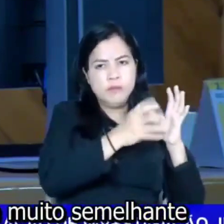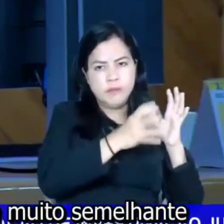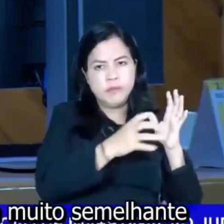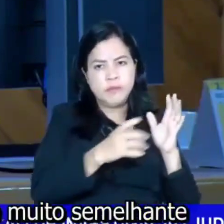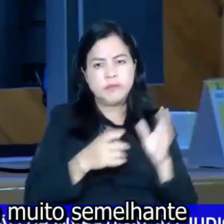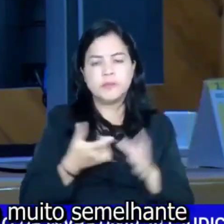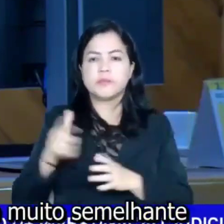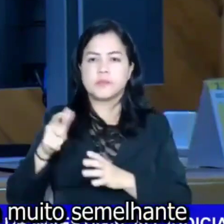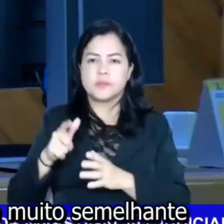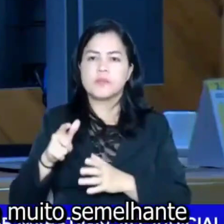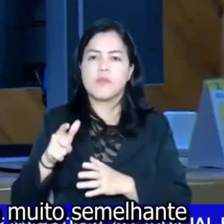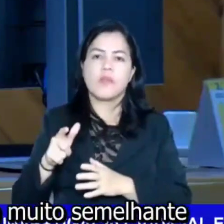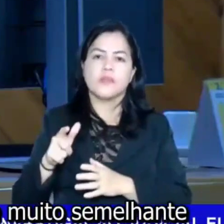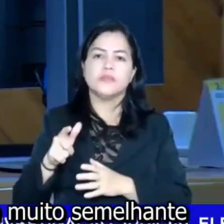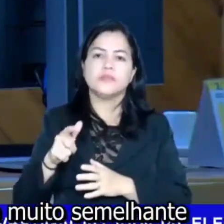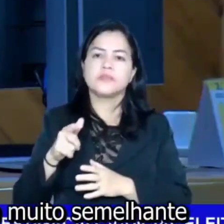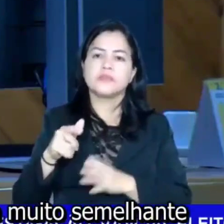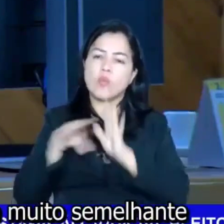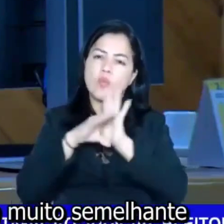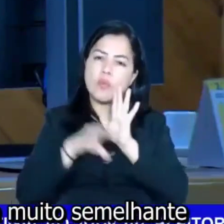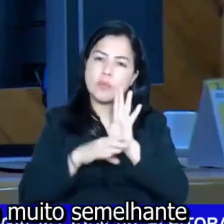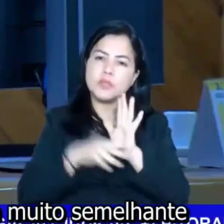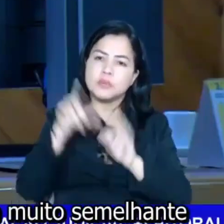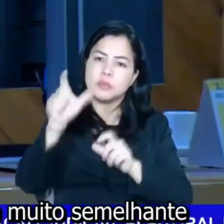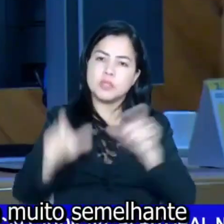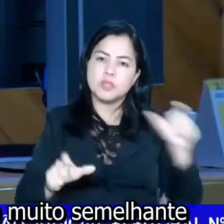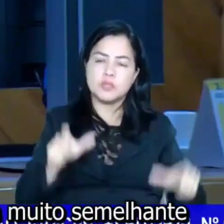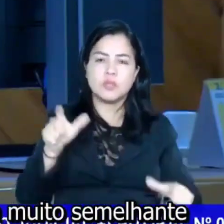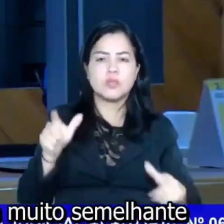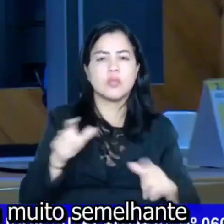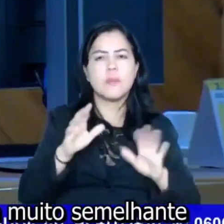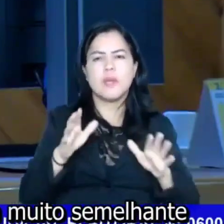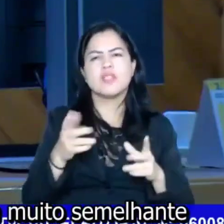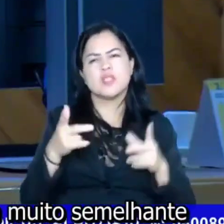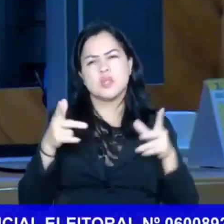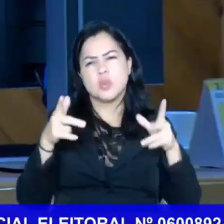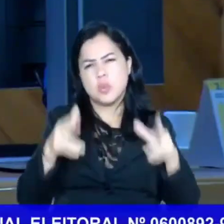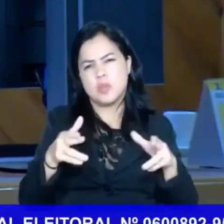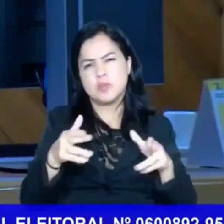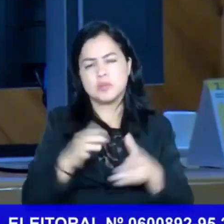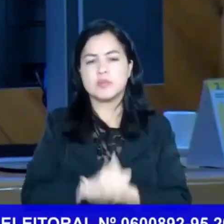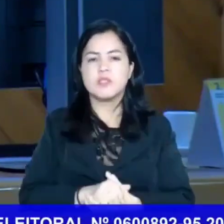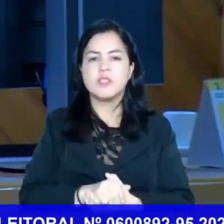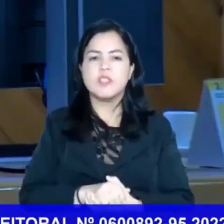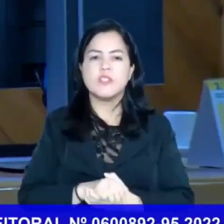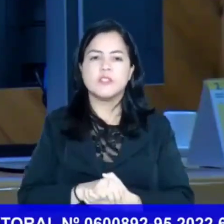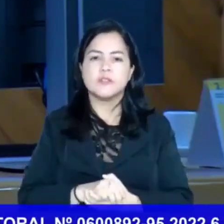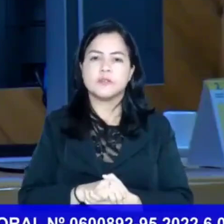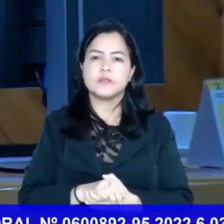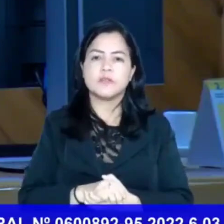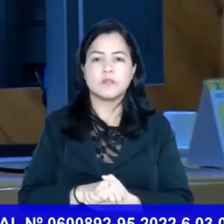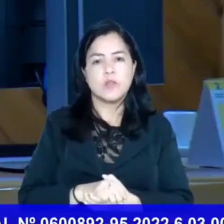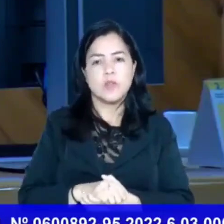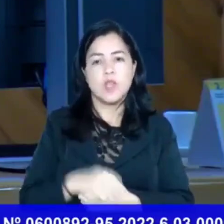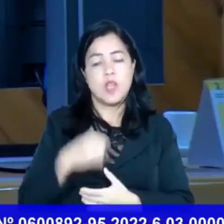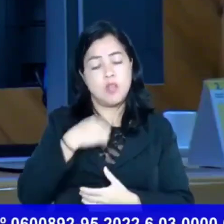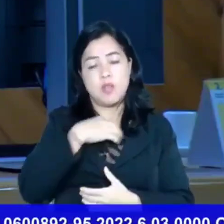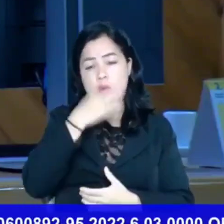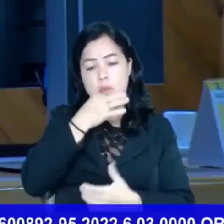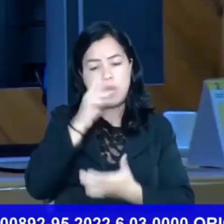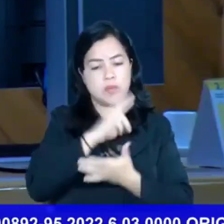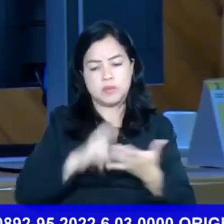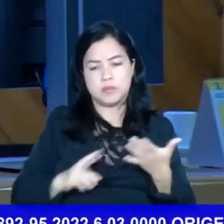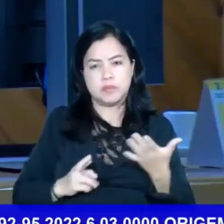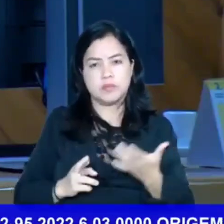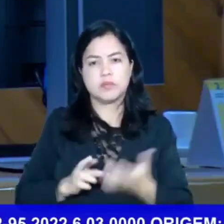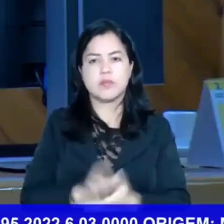e outras partes envolvidas, mas matéria muito semelhante. Então, esse é o relatório.